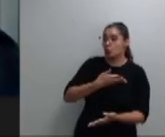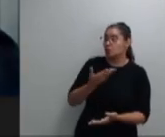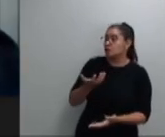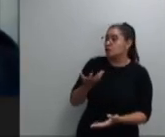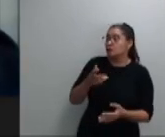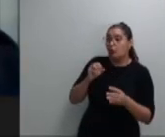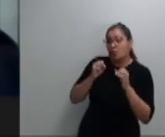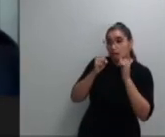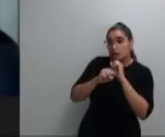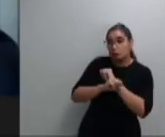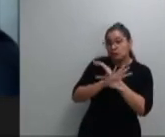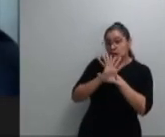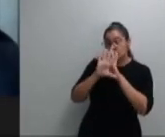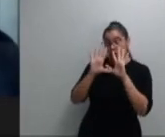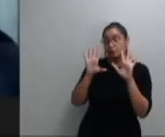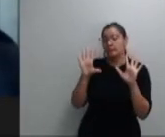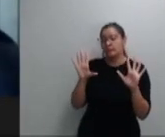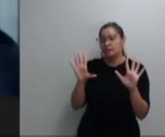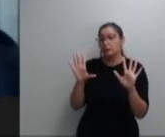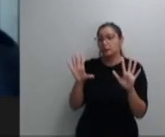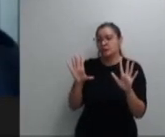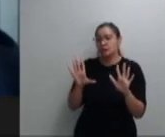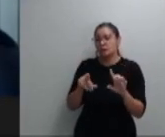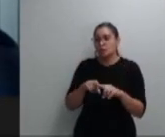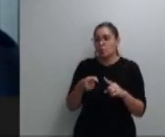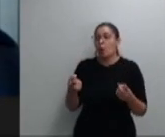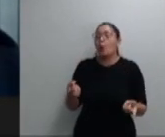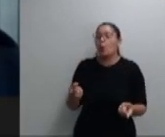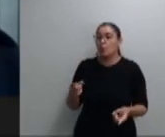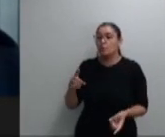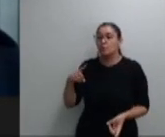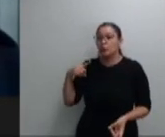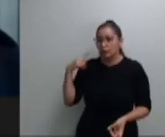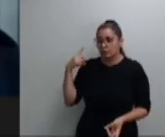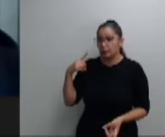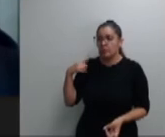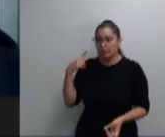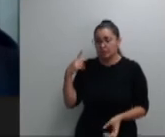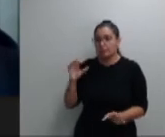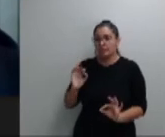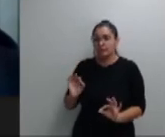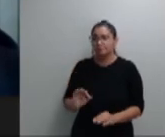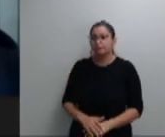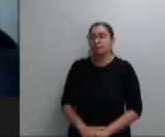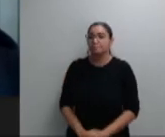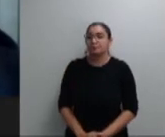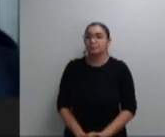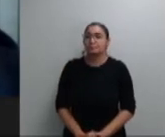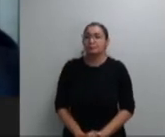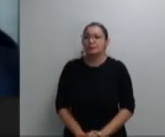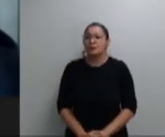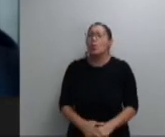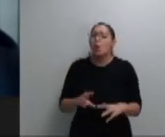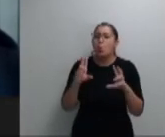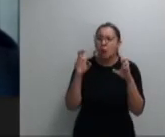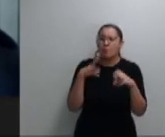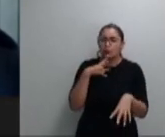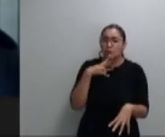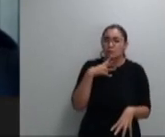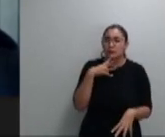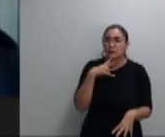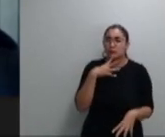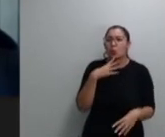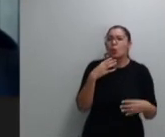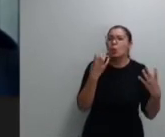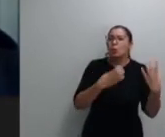esclarecimento então eu passaria a palavra ao colega o tema é conhecido porque o tema é de concurso